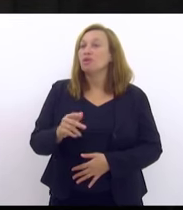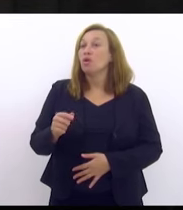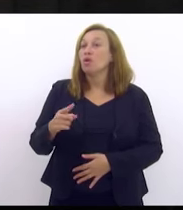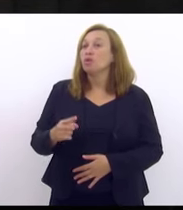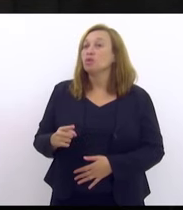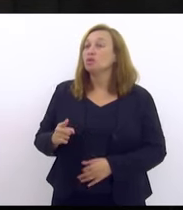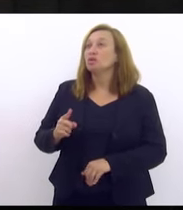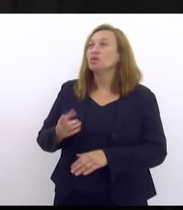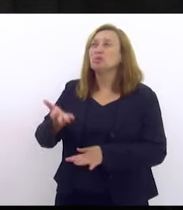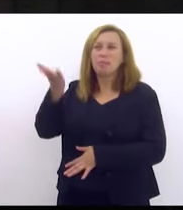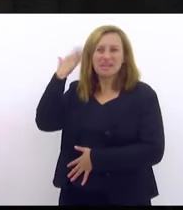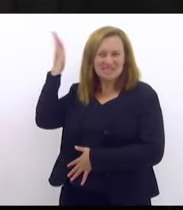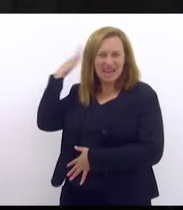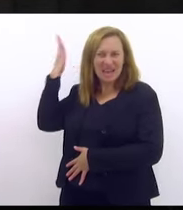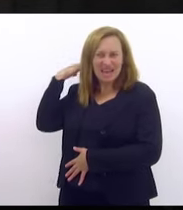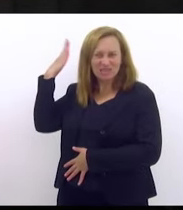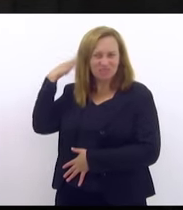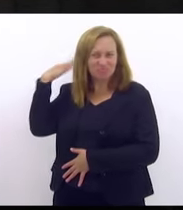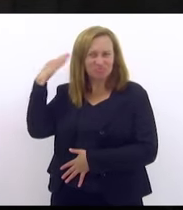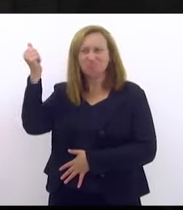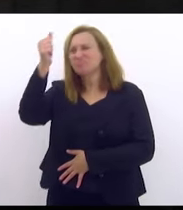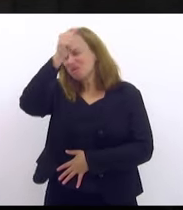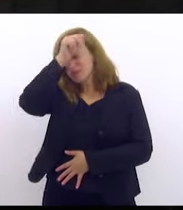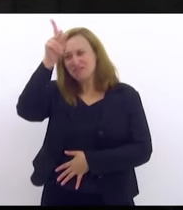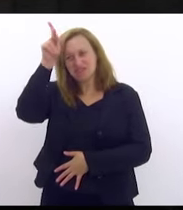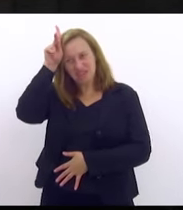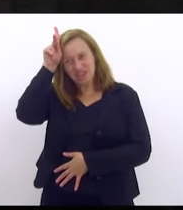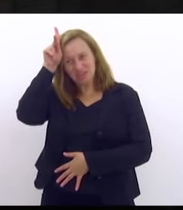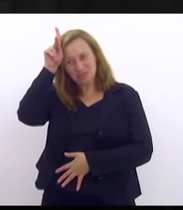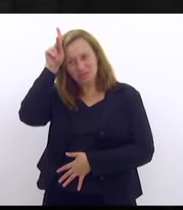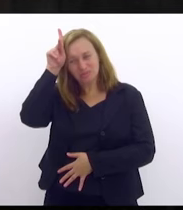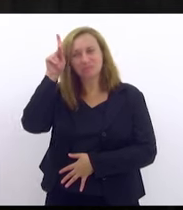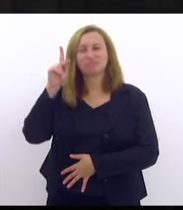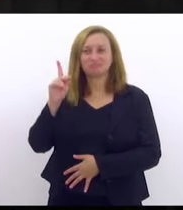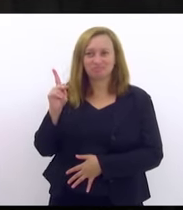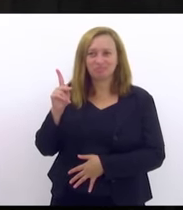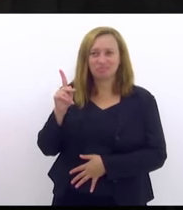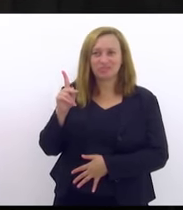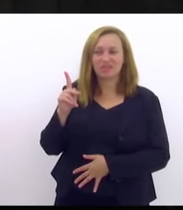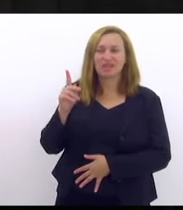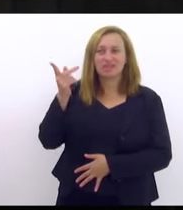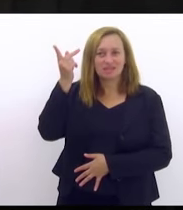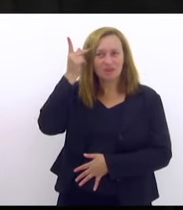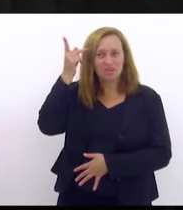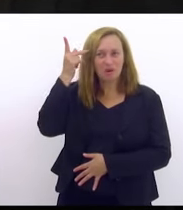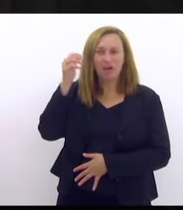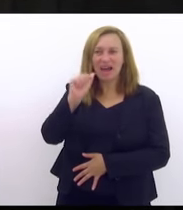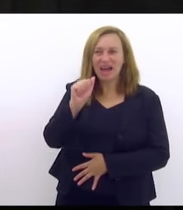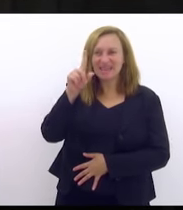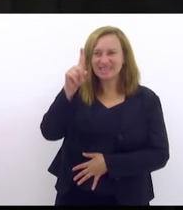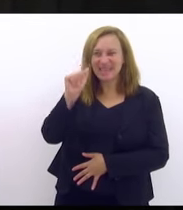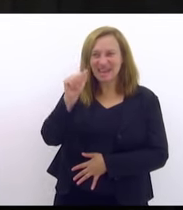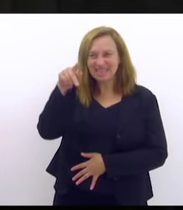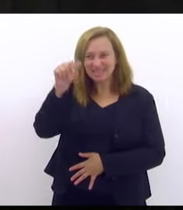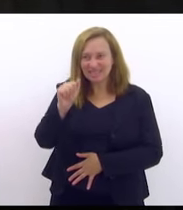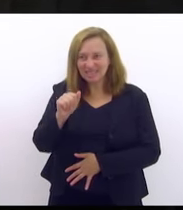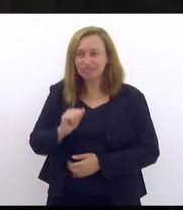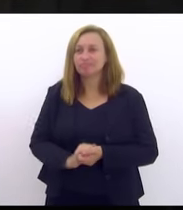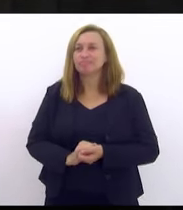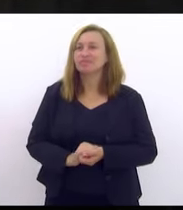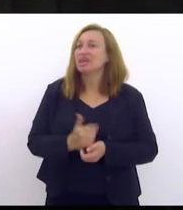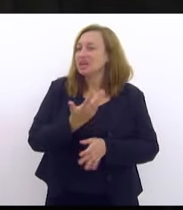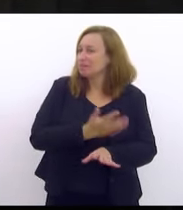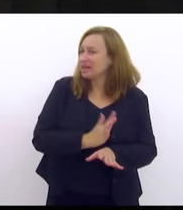Paulo, deputada Célia, o Congresso Nacional tinha aprovado, e se praticava há muito